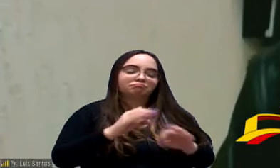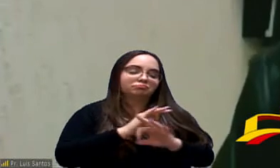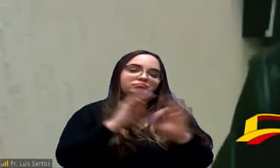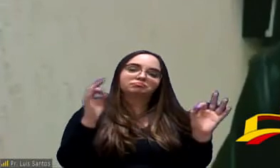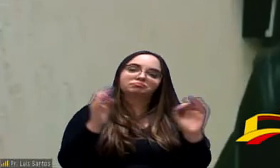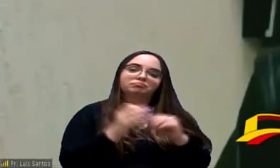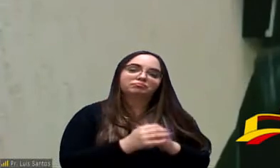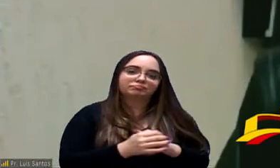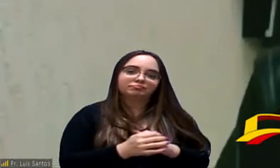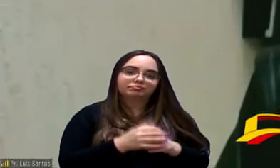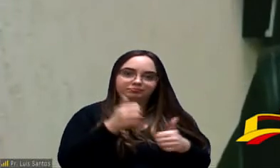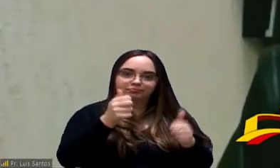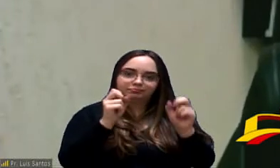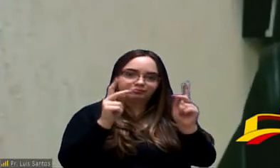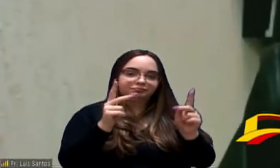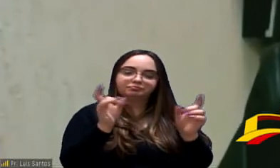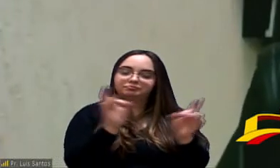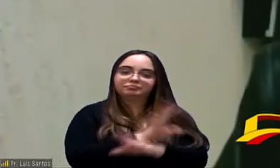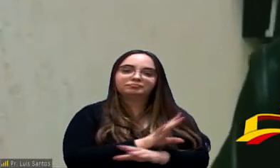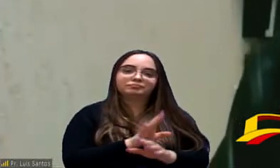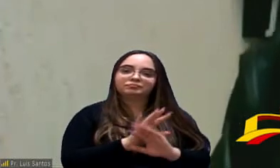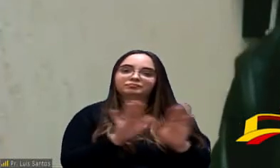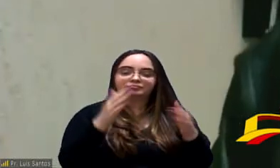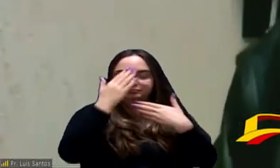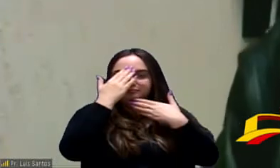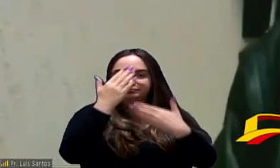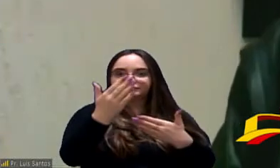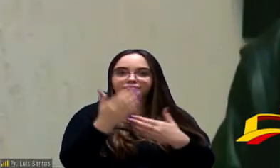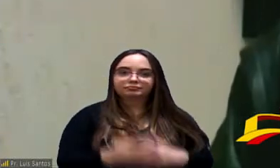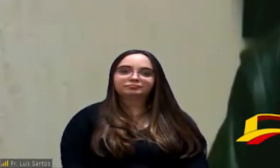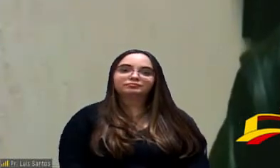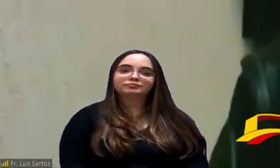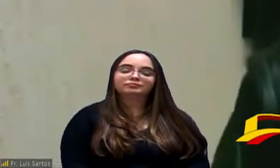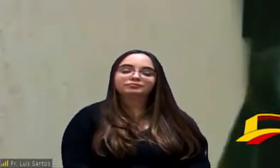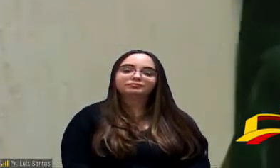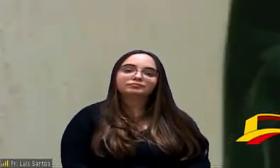dos animais, tá bom? Era o que eu tinha a dizer e agradeço.